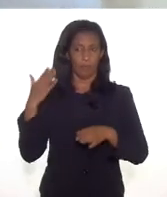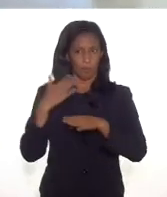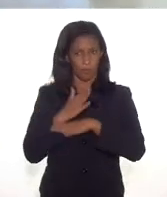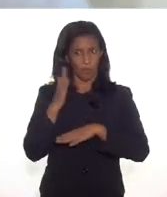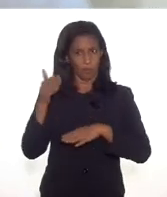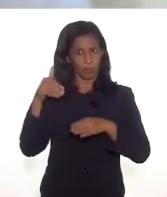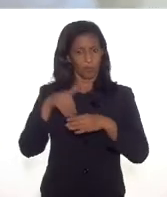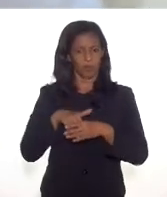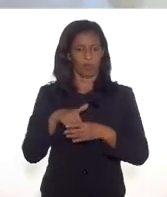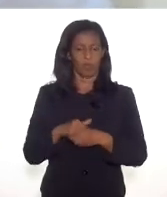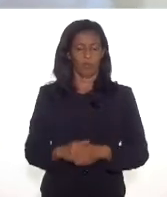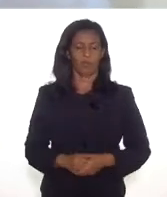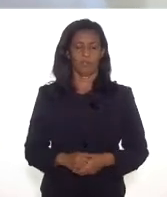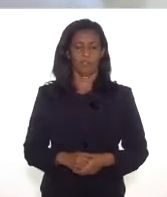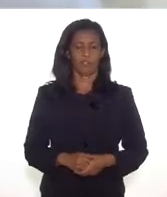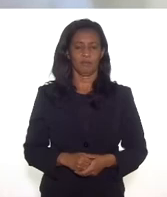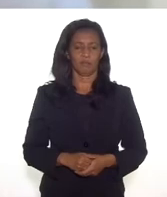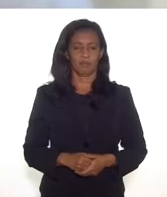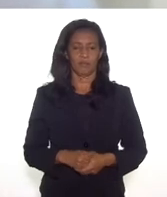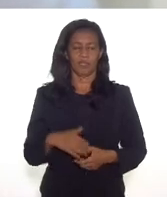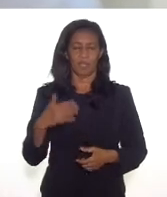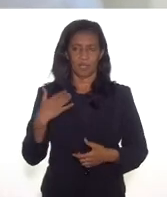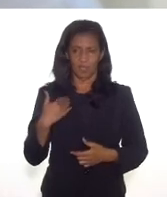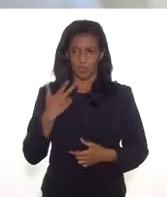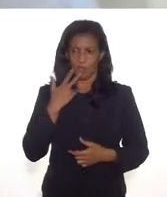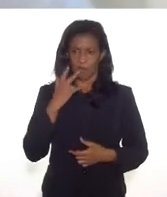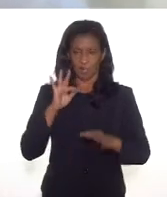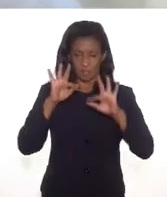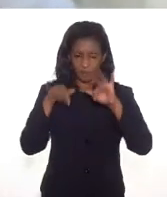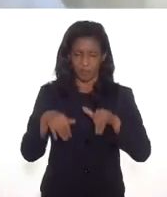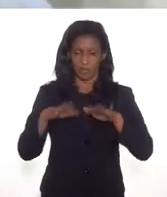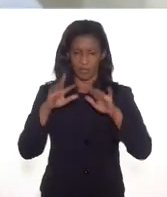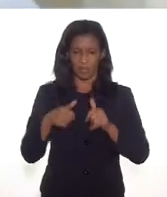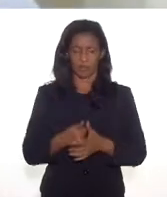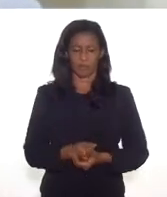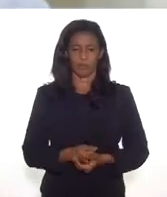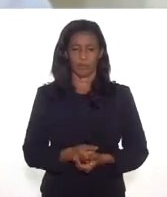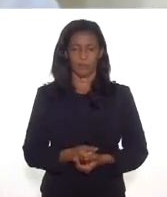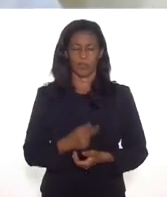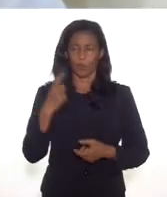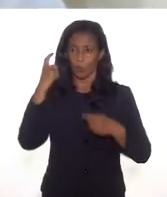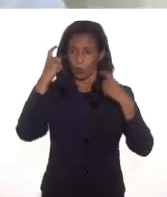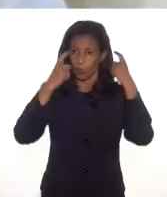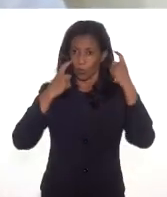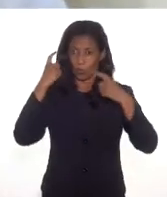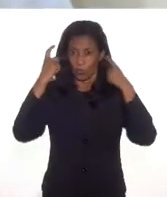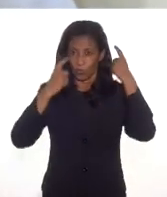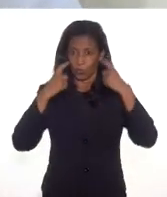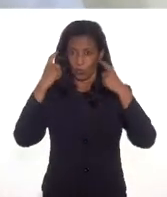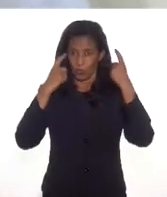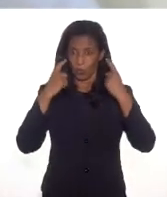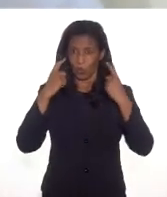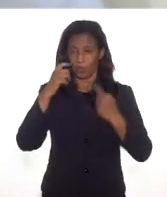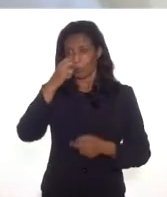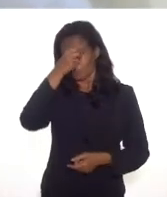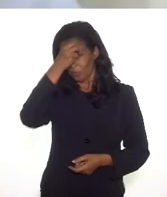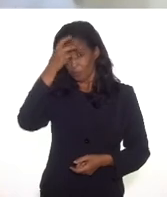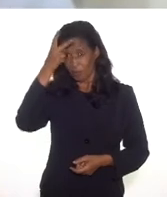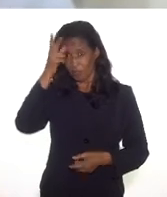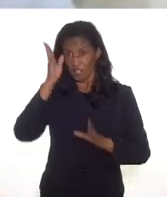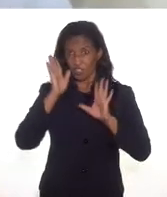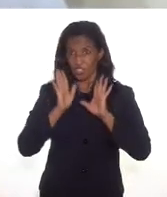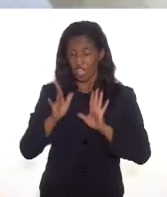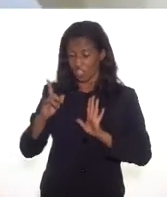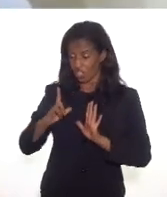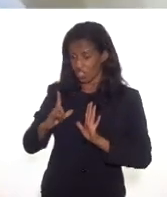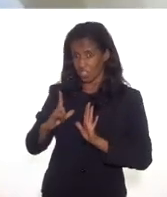voto. E devo deixar registrado aqui nesse finalzinho que o aloprado prefeito já tinha feito bem bolado. Já tinha